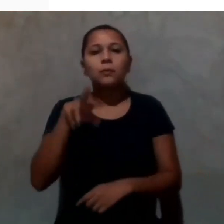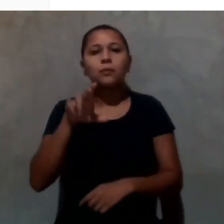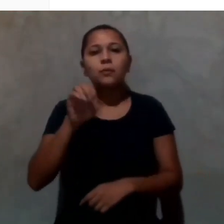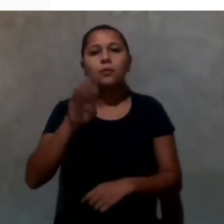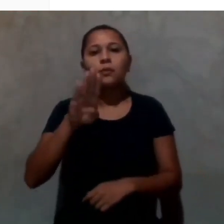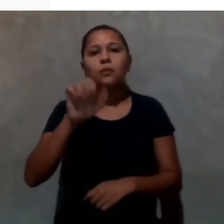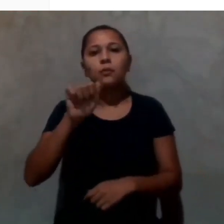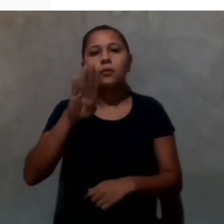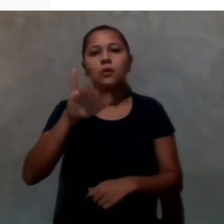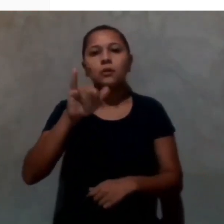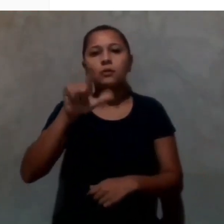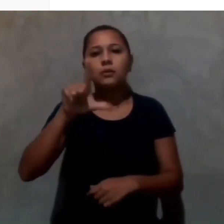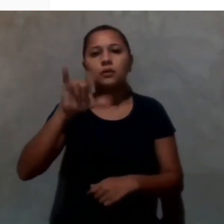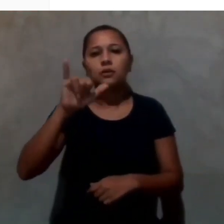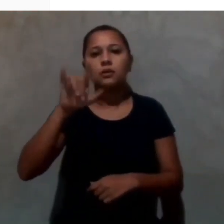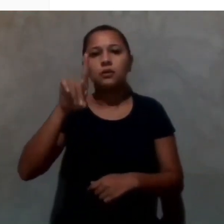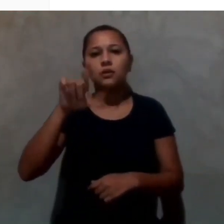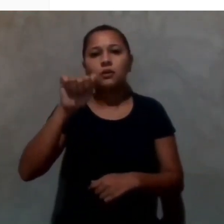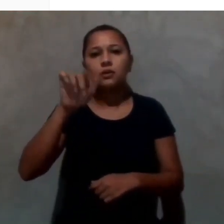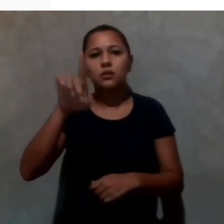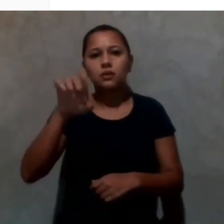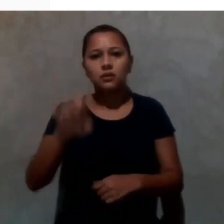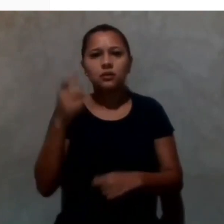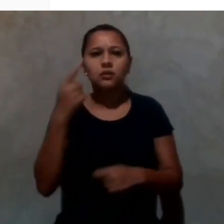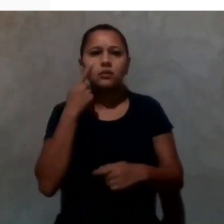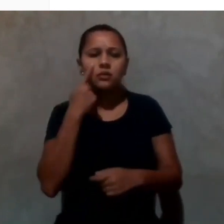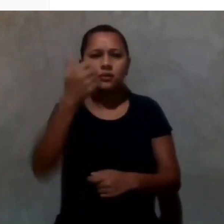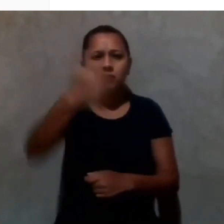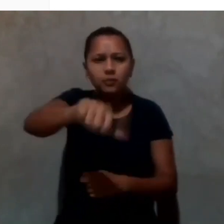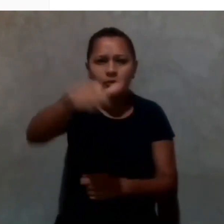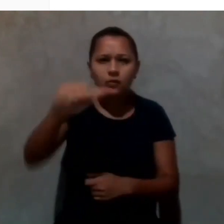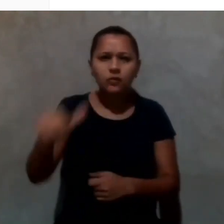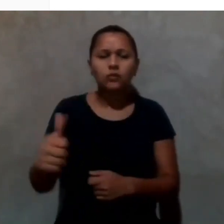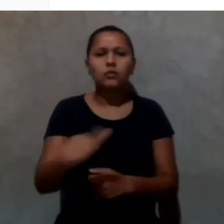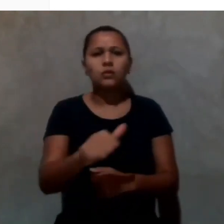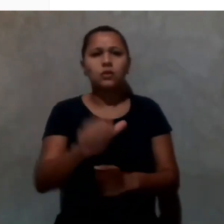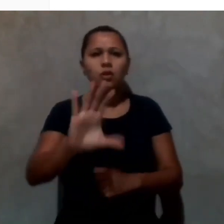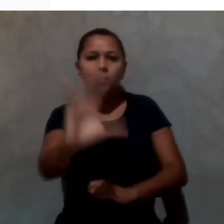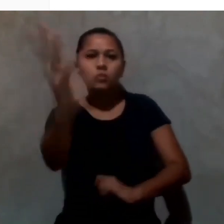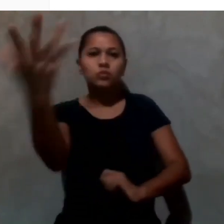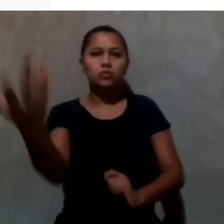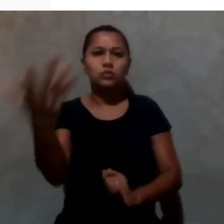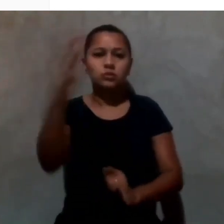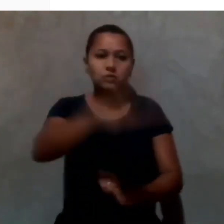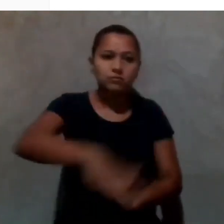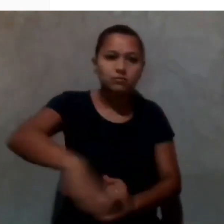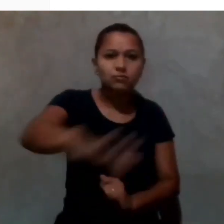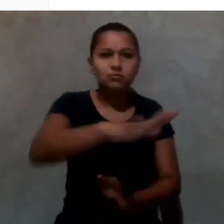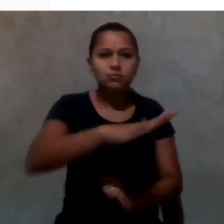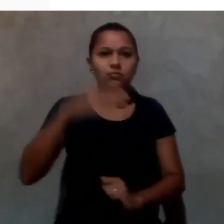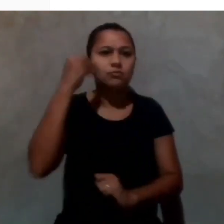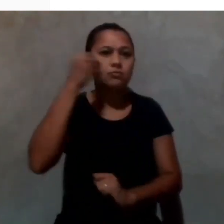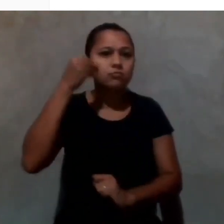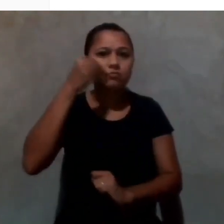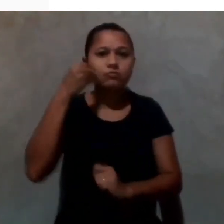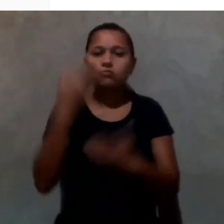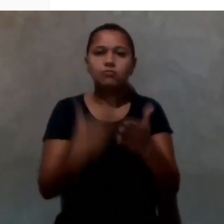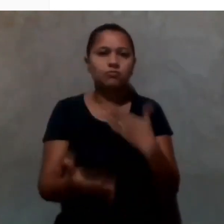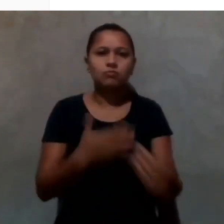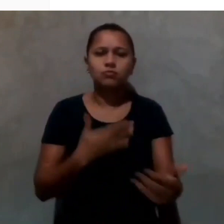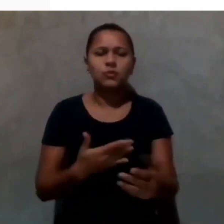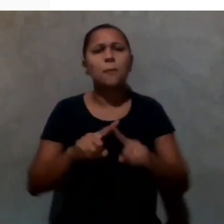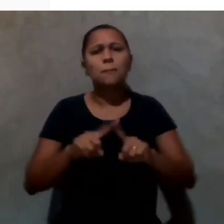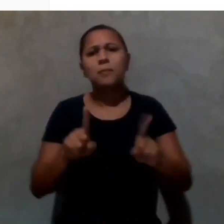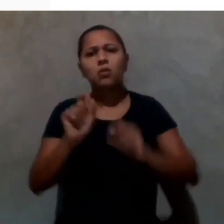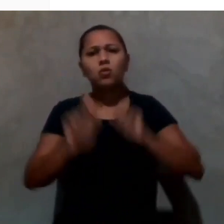resultado dentro de um experimento aleatório. Mas o que seria um experimento aleatório? Experimentos aleatórios são